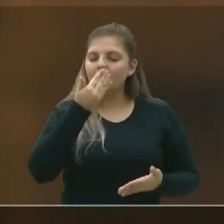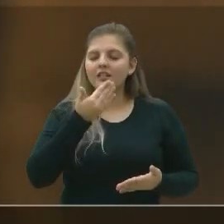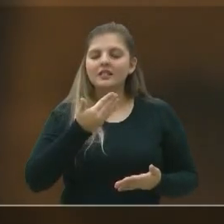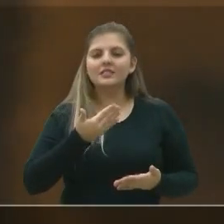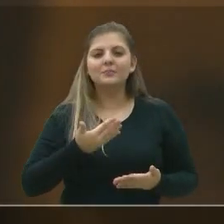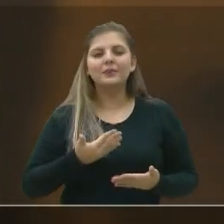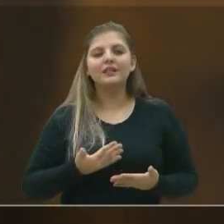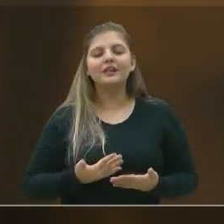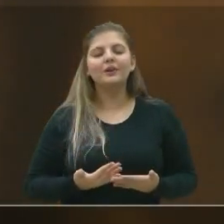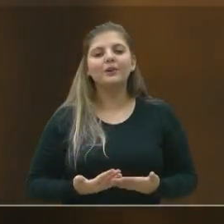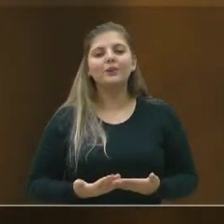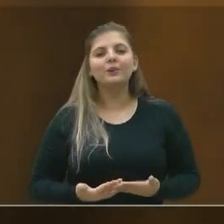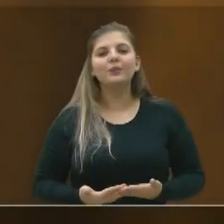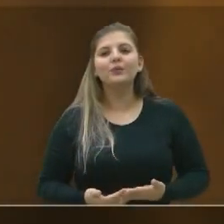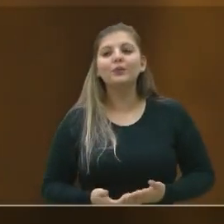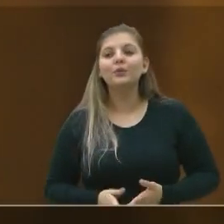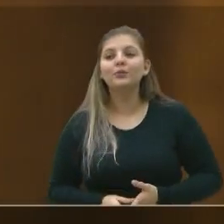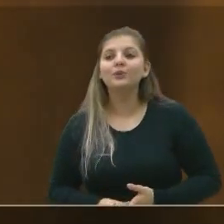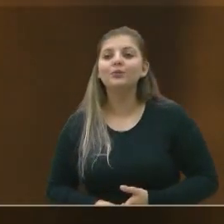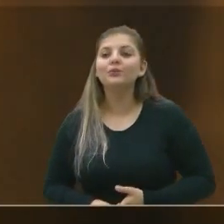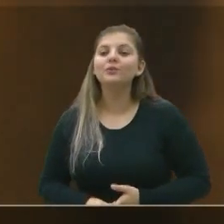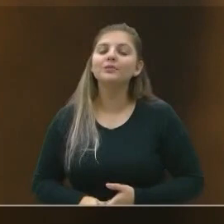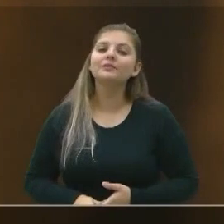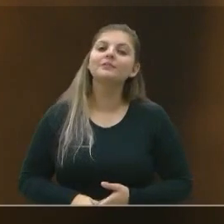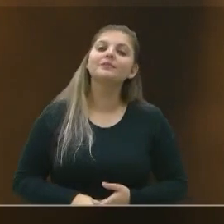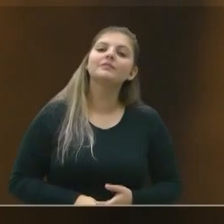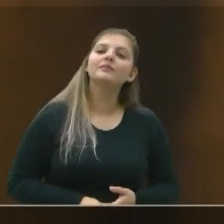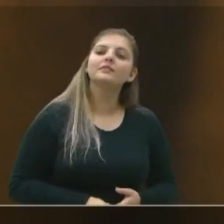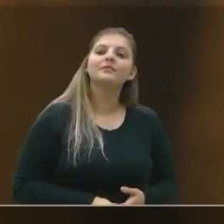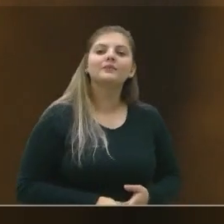eu respiro.